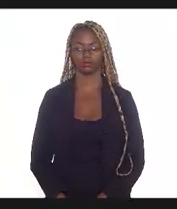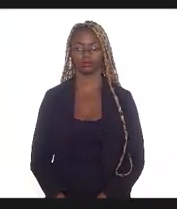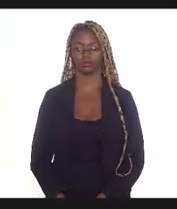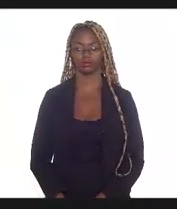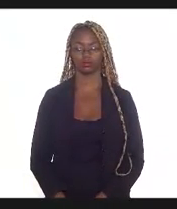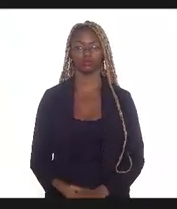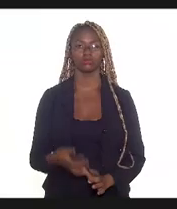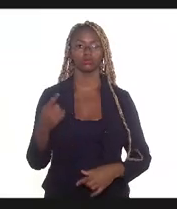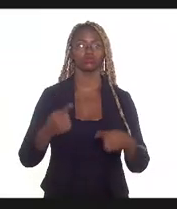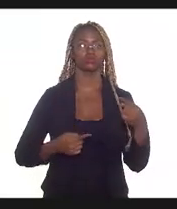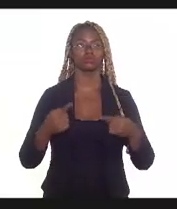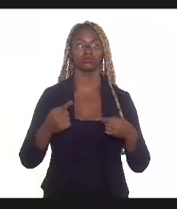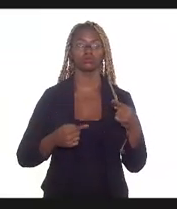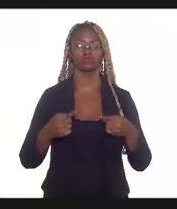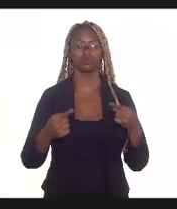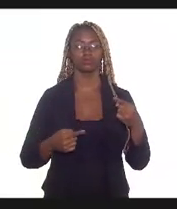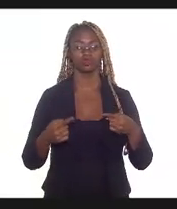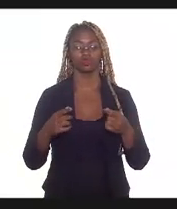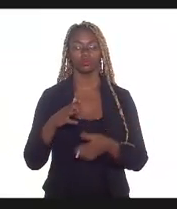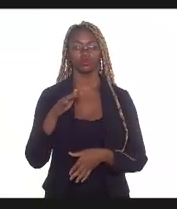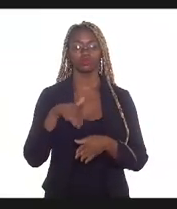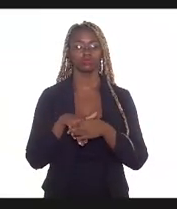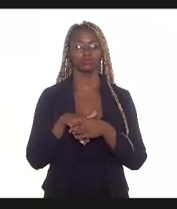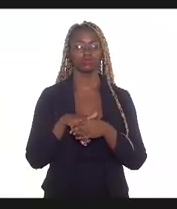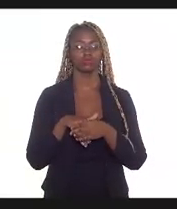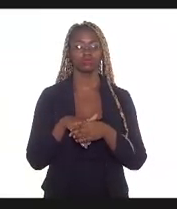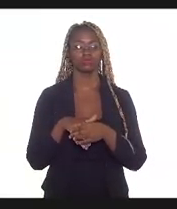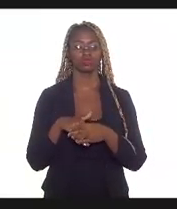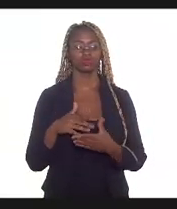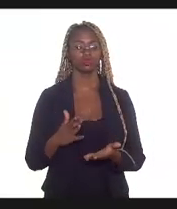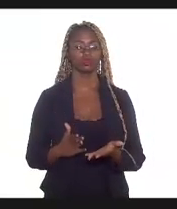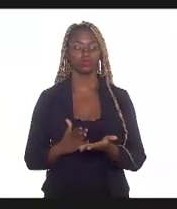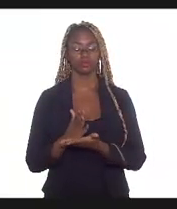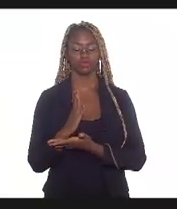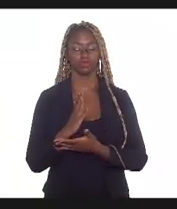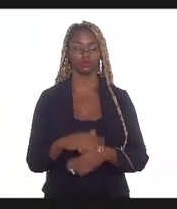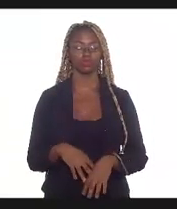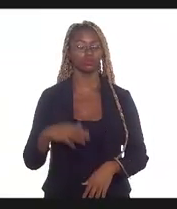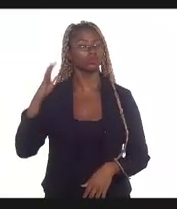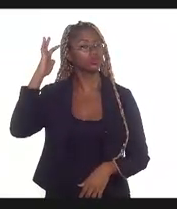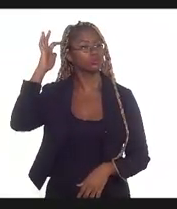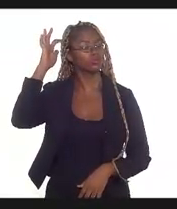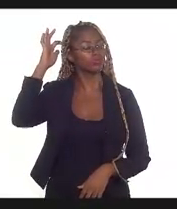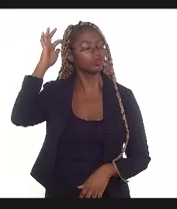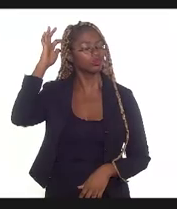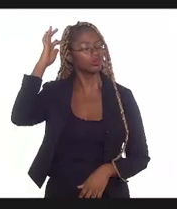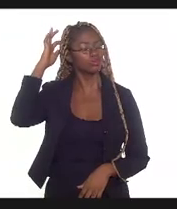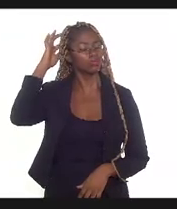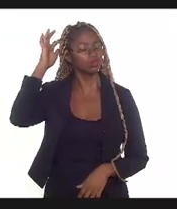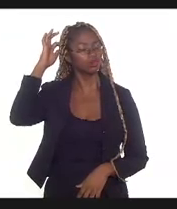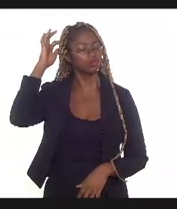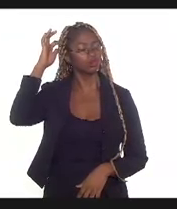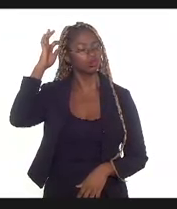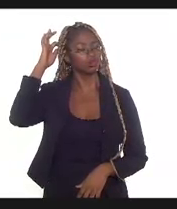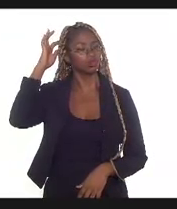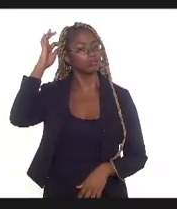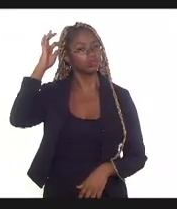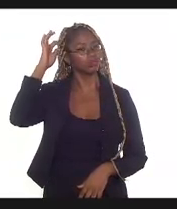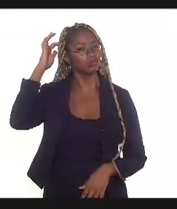Em discussão. Em votação. Aprovado. Sexto